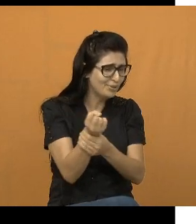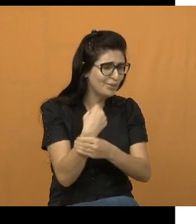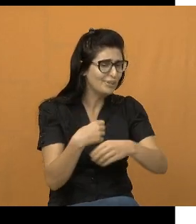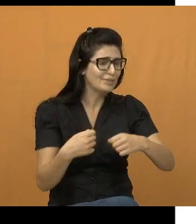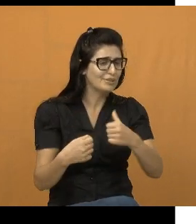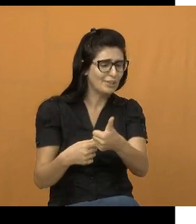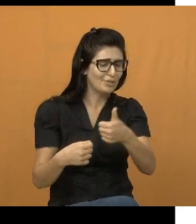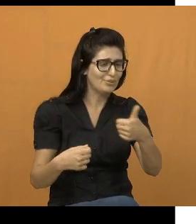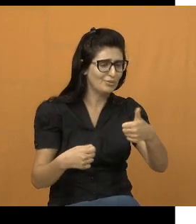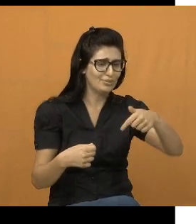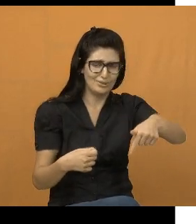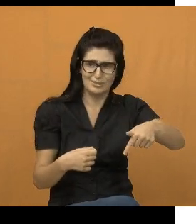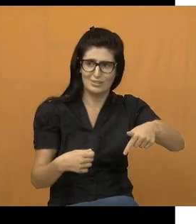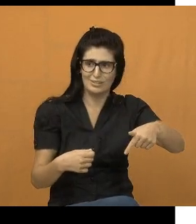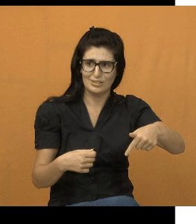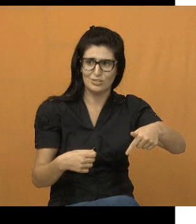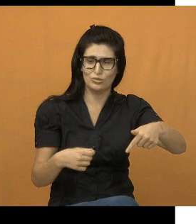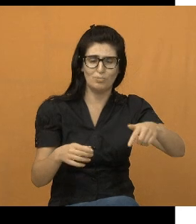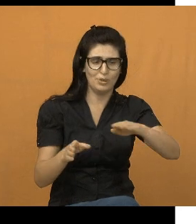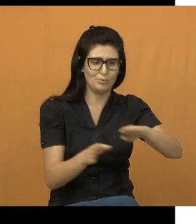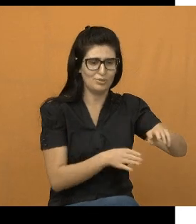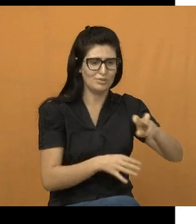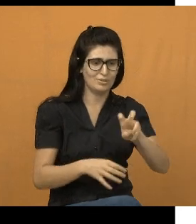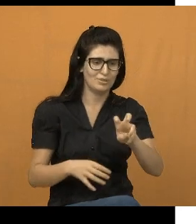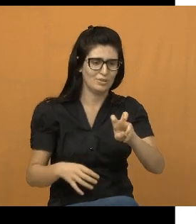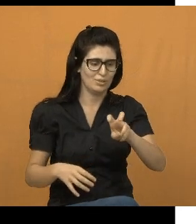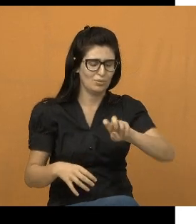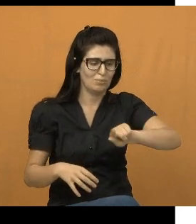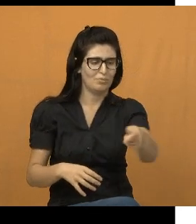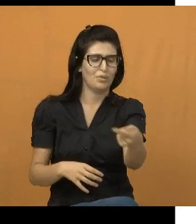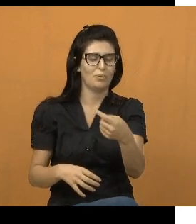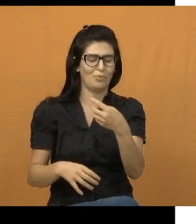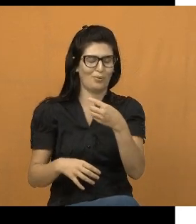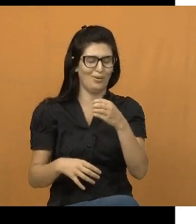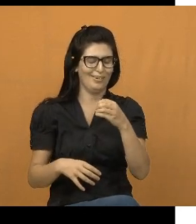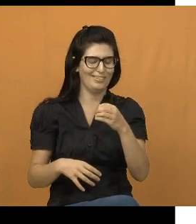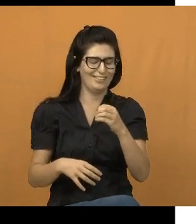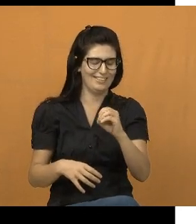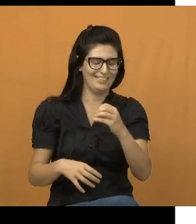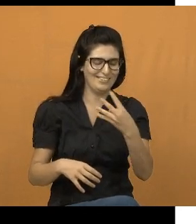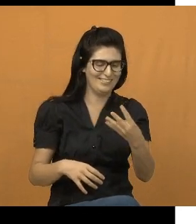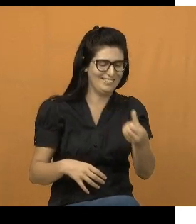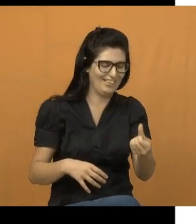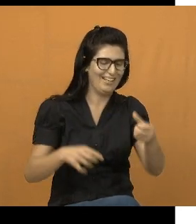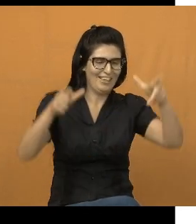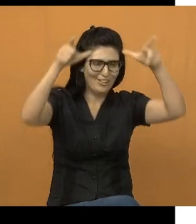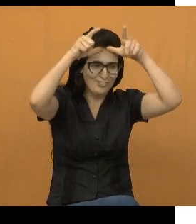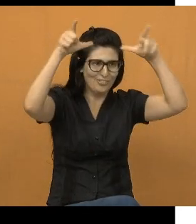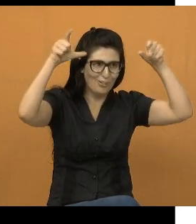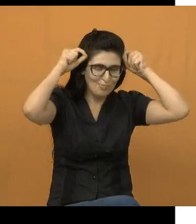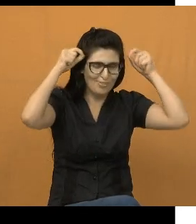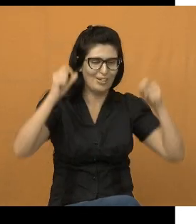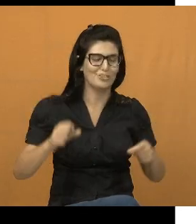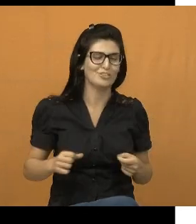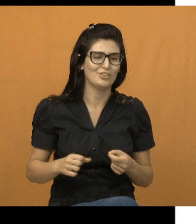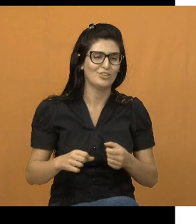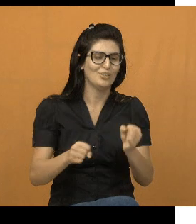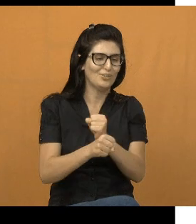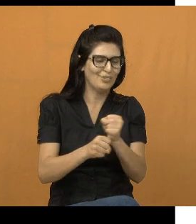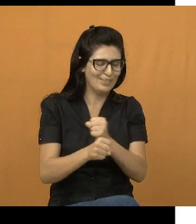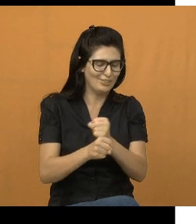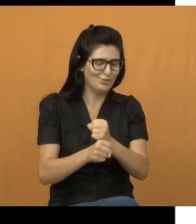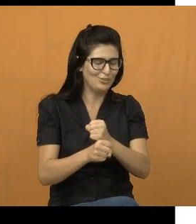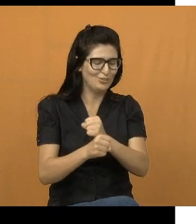117, e 5.046 procedimentos de enfermagem. No ano de 2017,